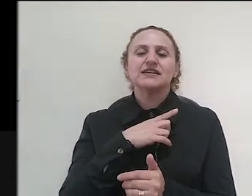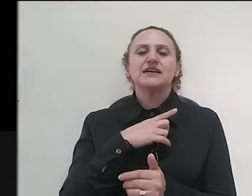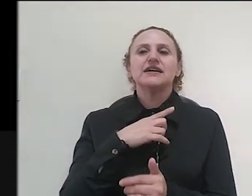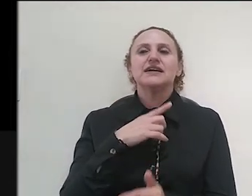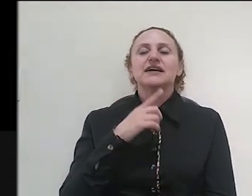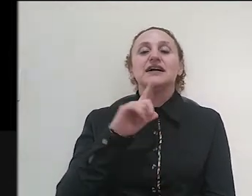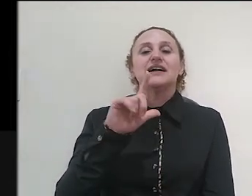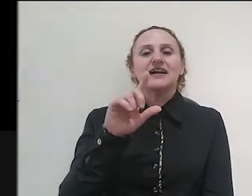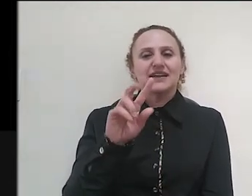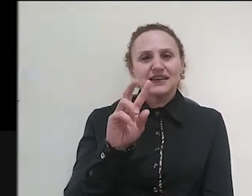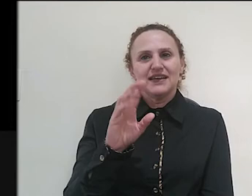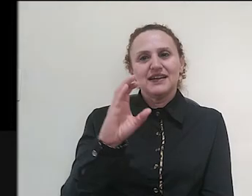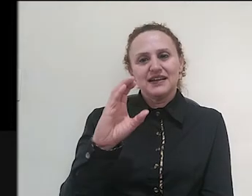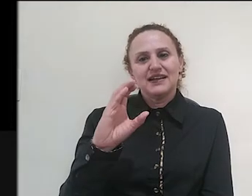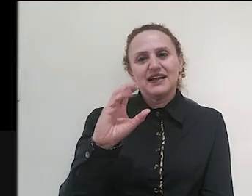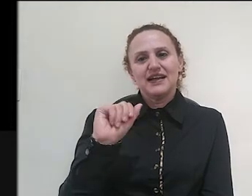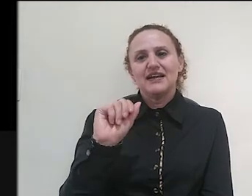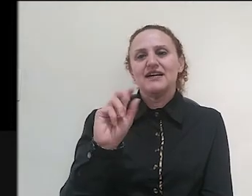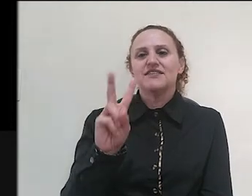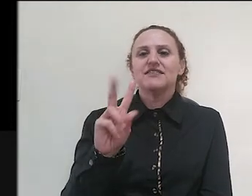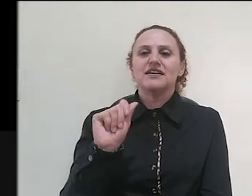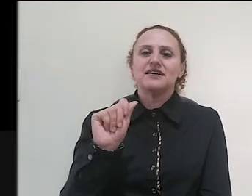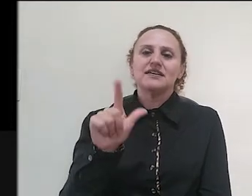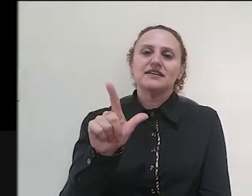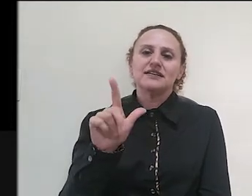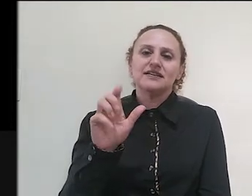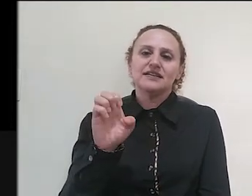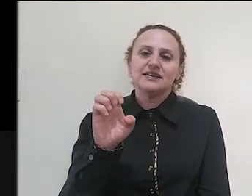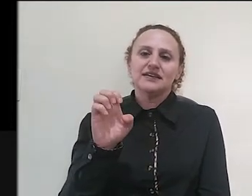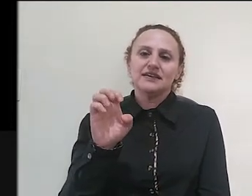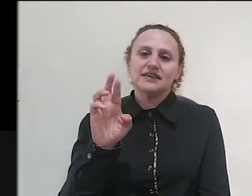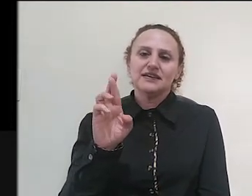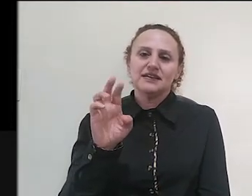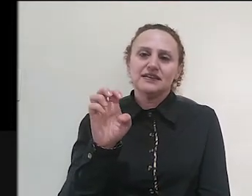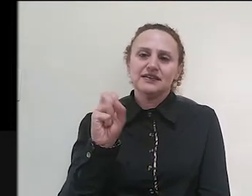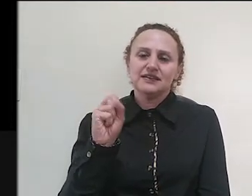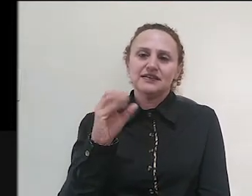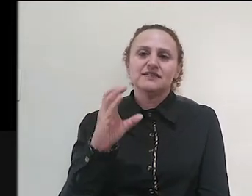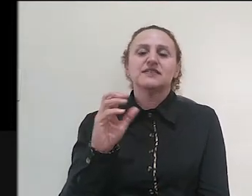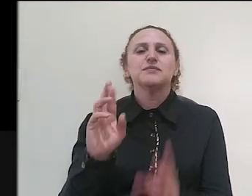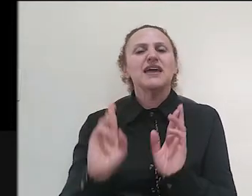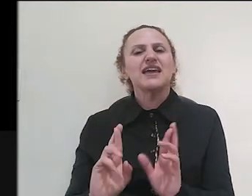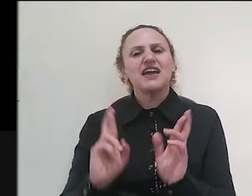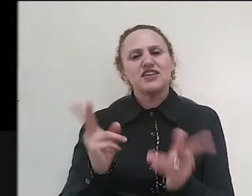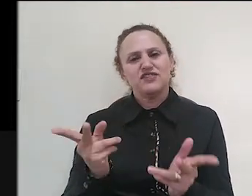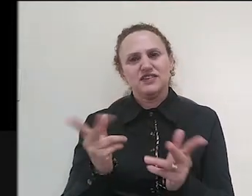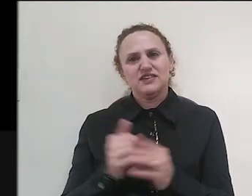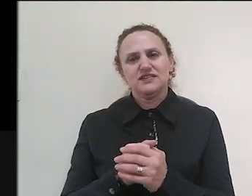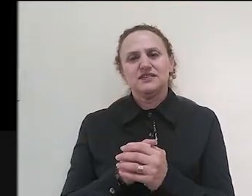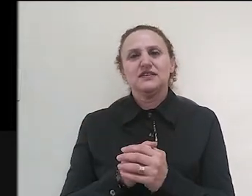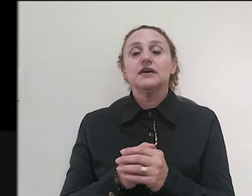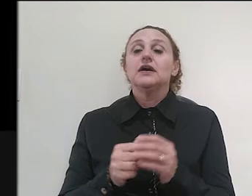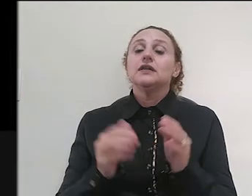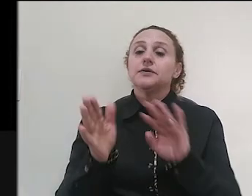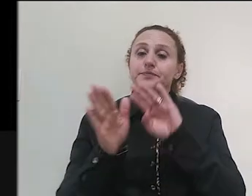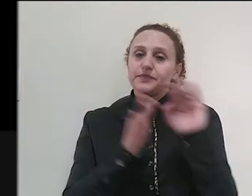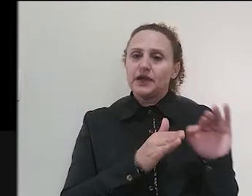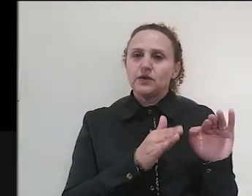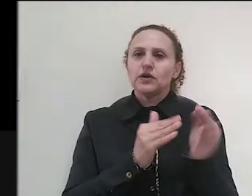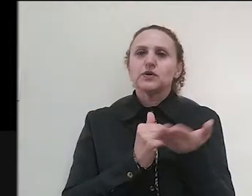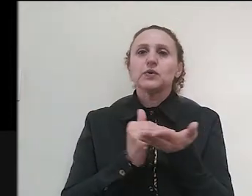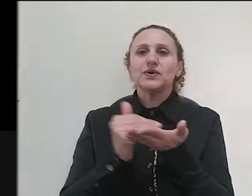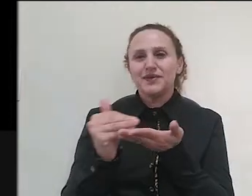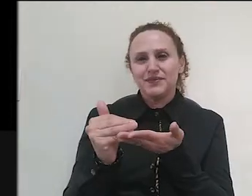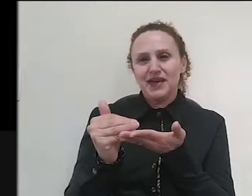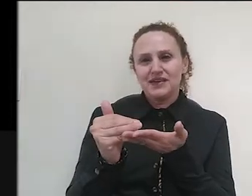lírica trovadoresca. O período que se segue, que responde ao Renascimento, é o Barroco. O Barroco